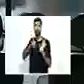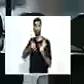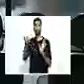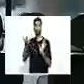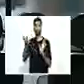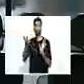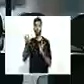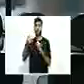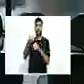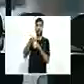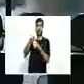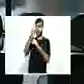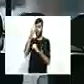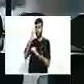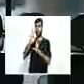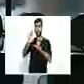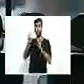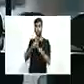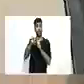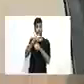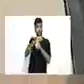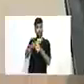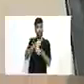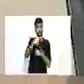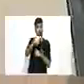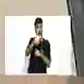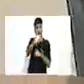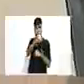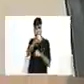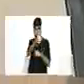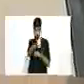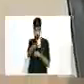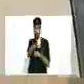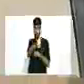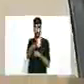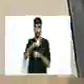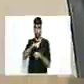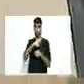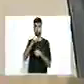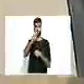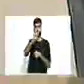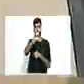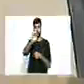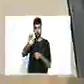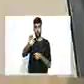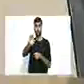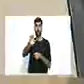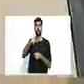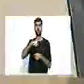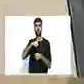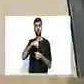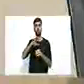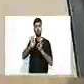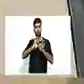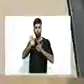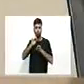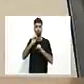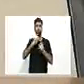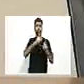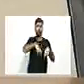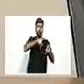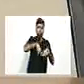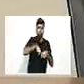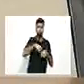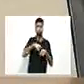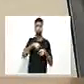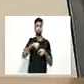e a época mas em 2011 e o sai tinha PR varrição Capina e